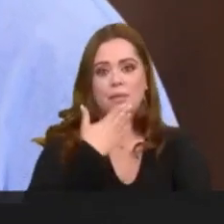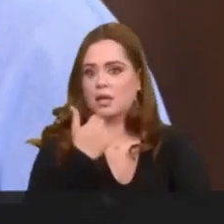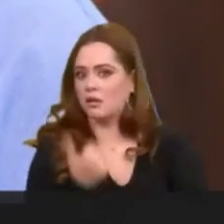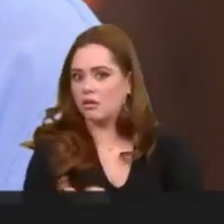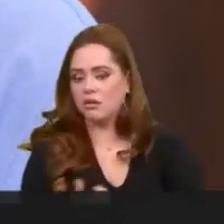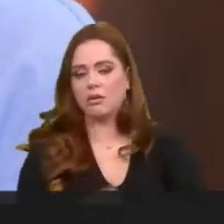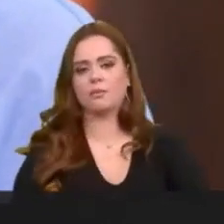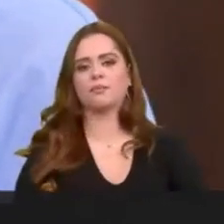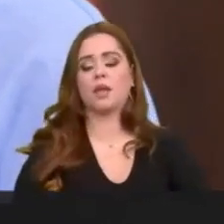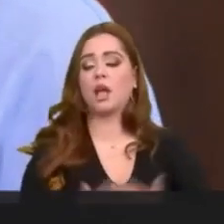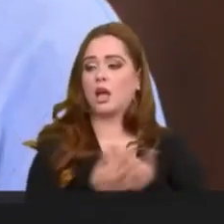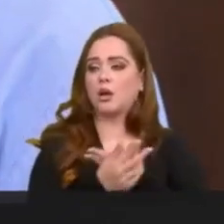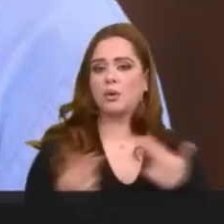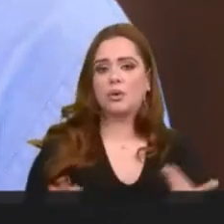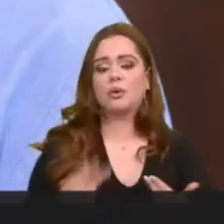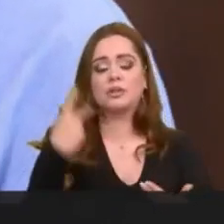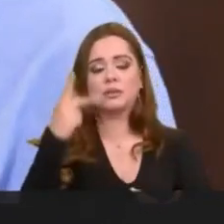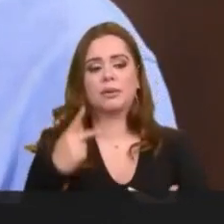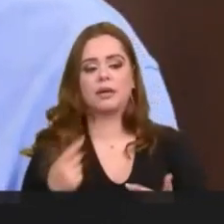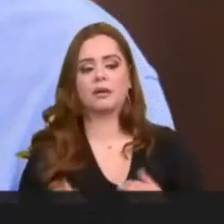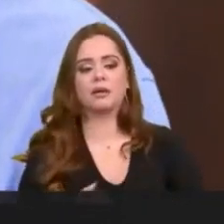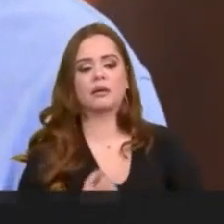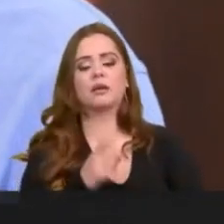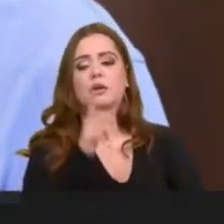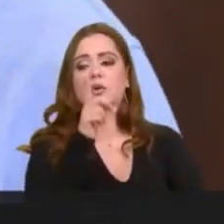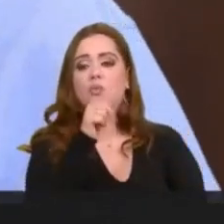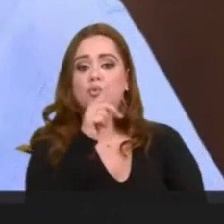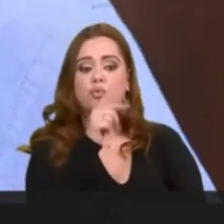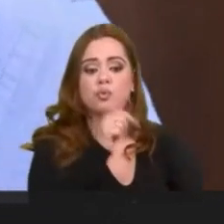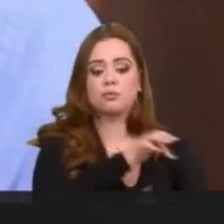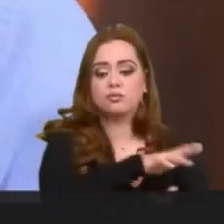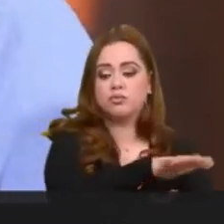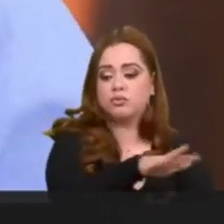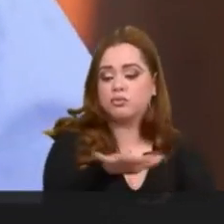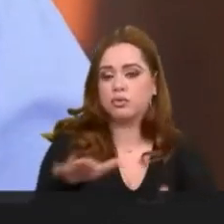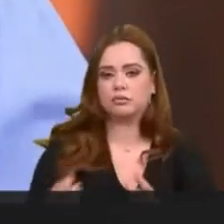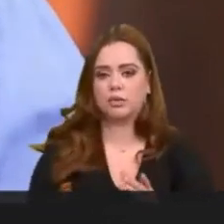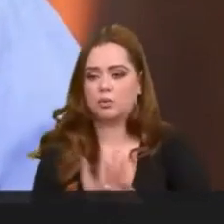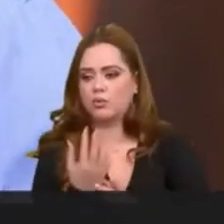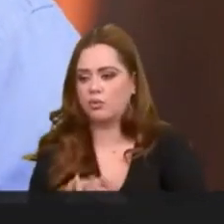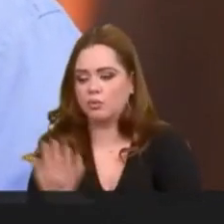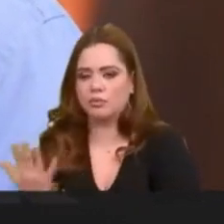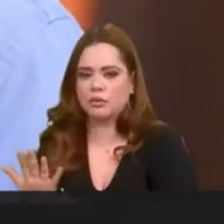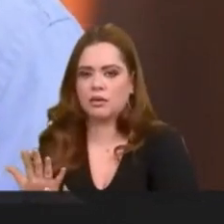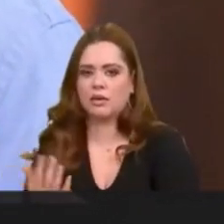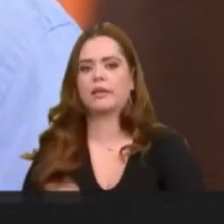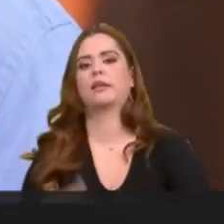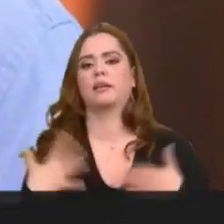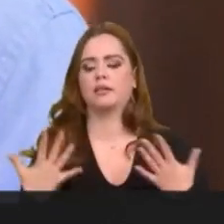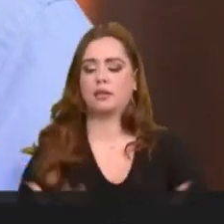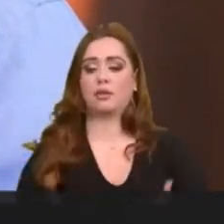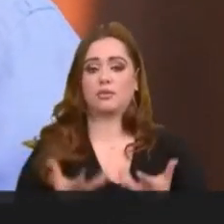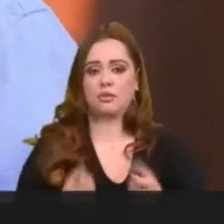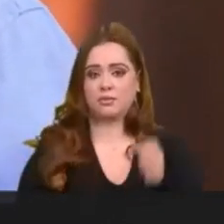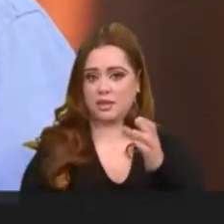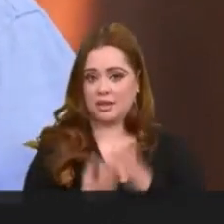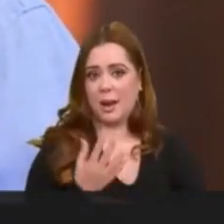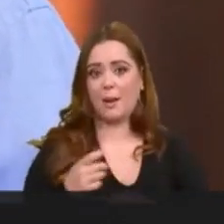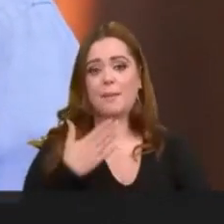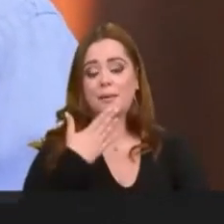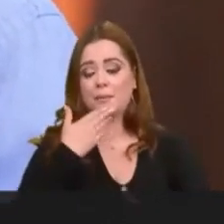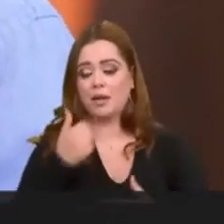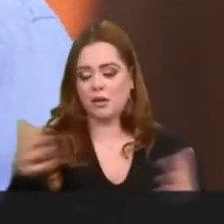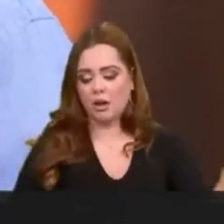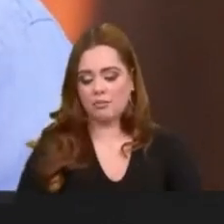para ele fazer irrigação Então tudo então vamos financiar na expectativa de que ele Dobra a produção dele se ele não